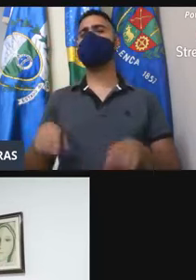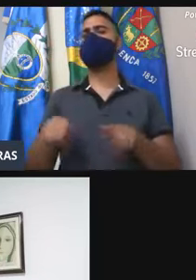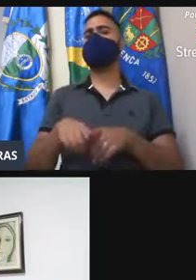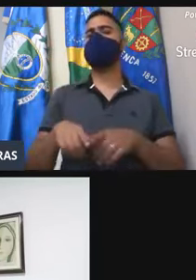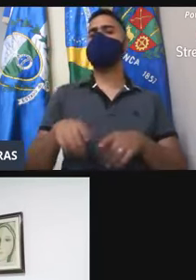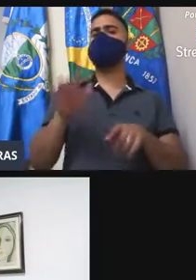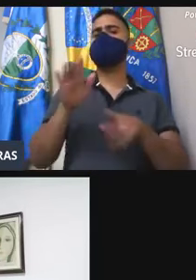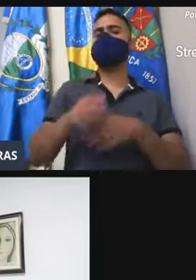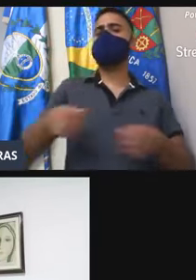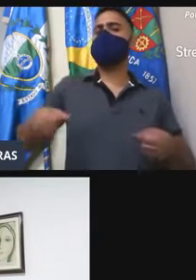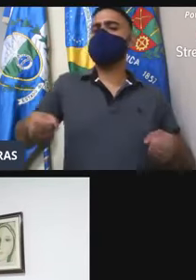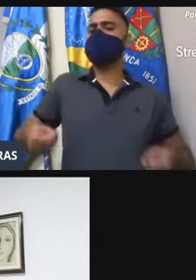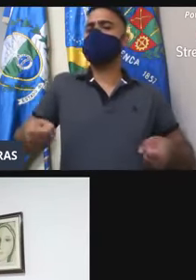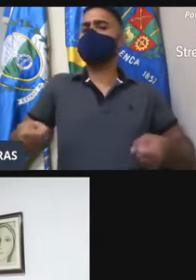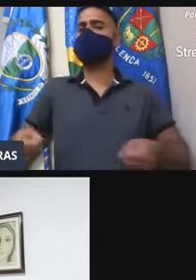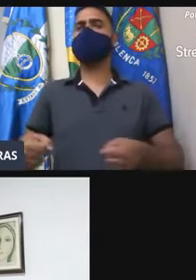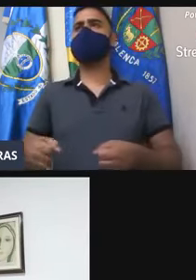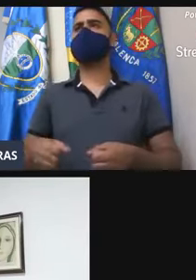muleta.